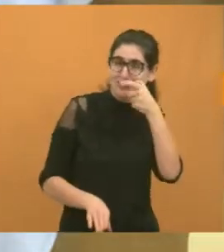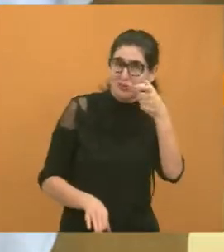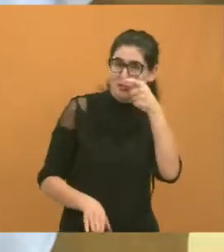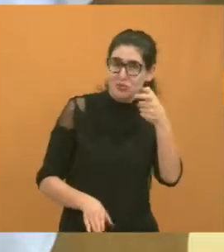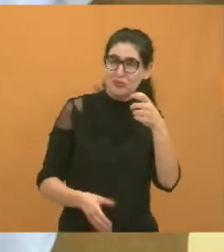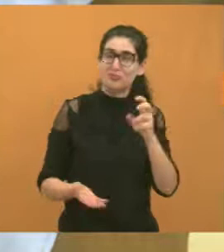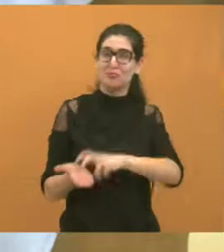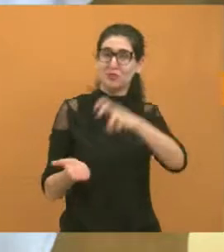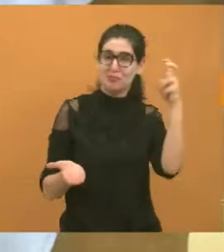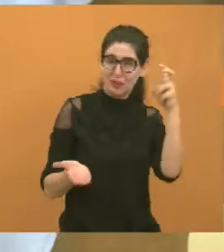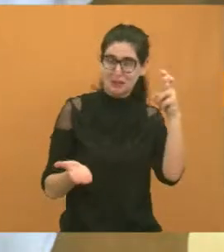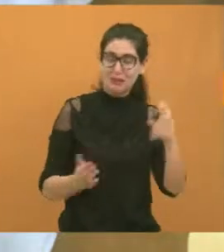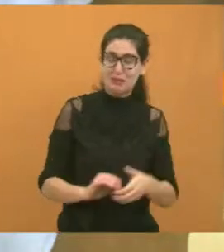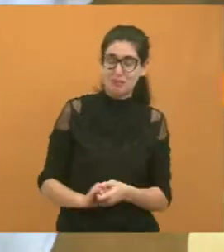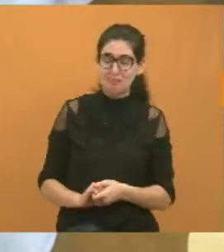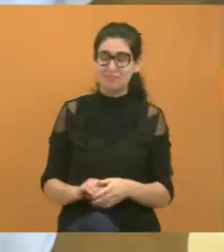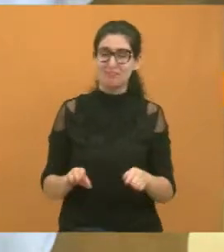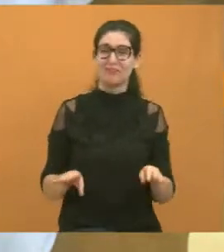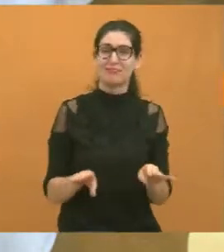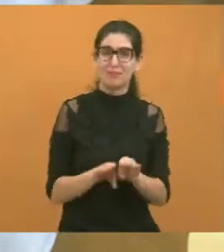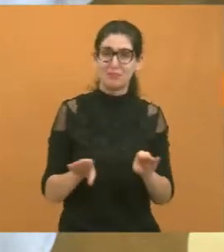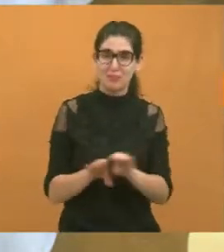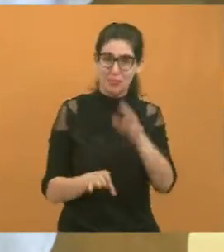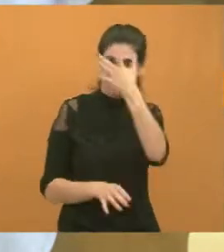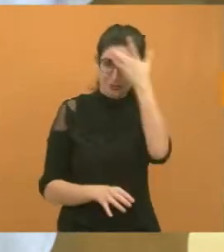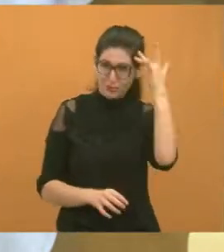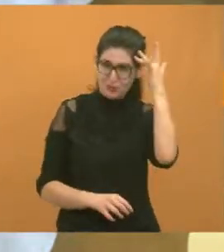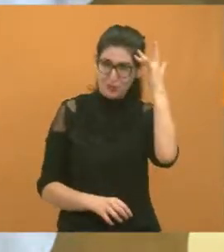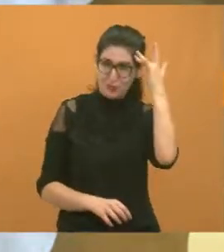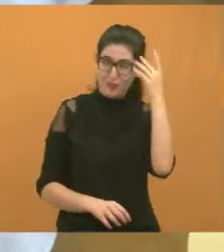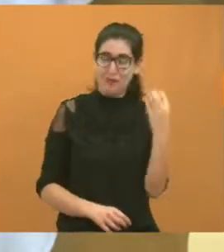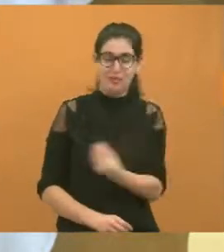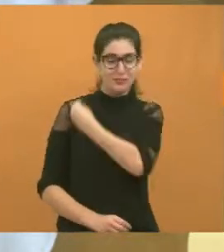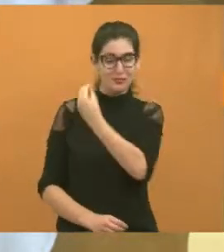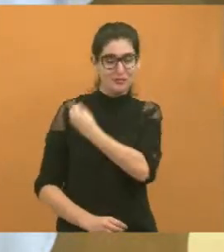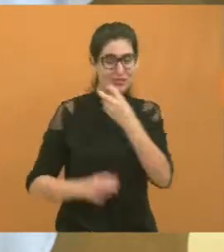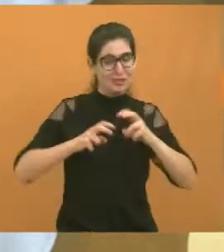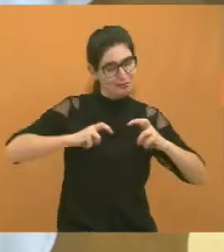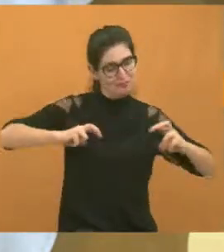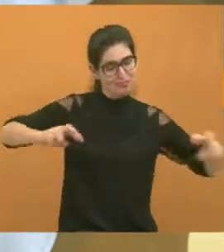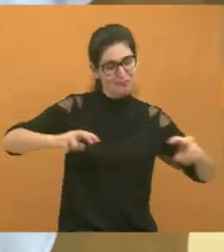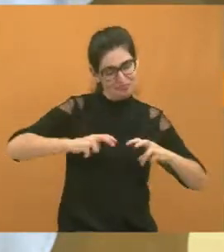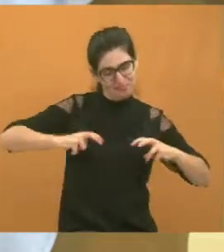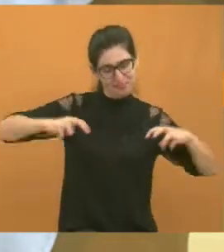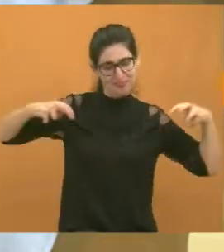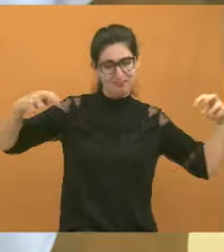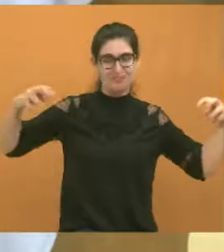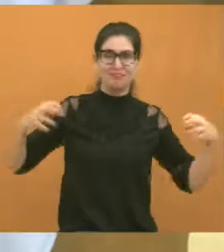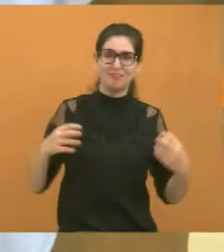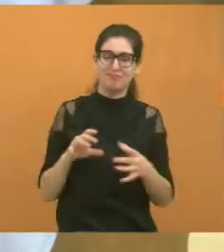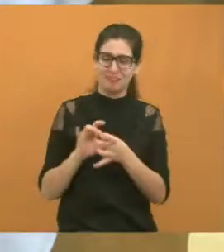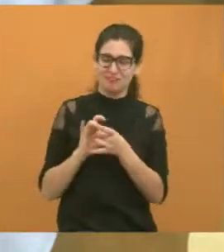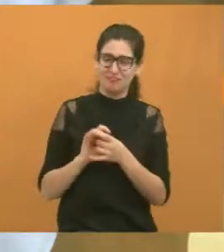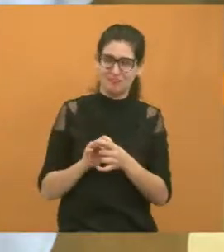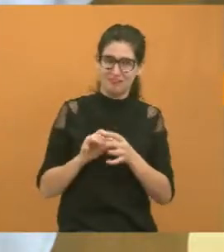Juarez? Aos senhores que estão presentes nas galerias, José